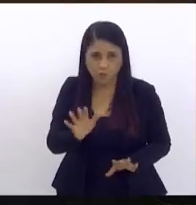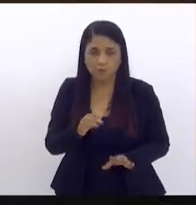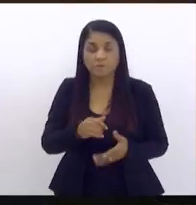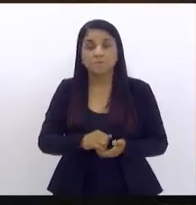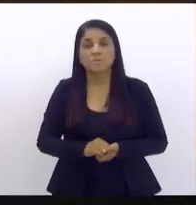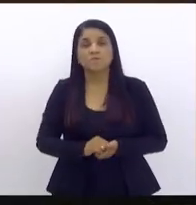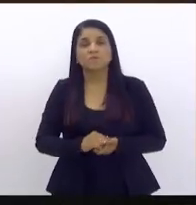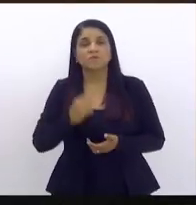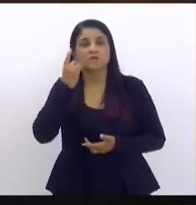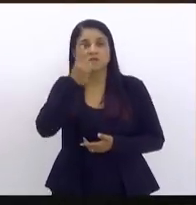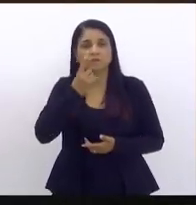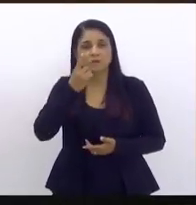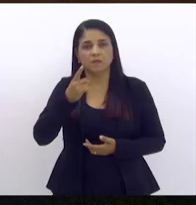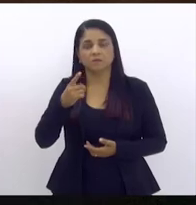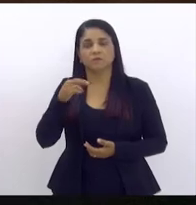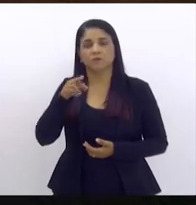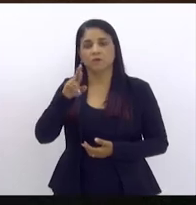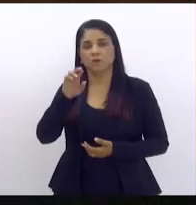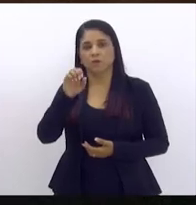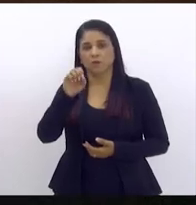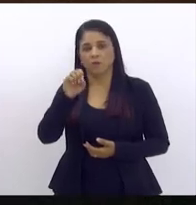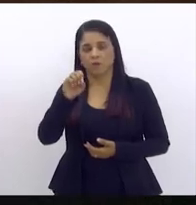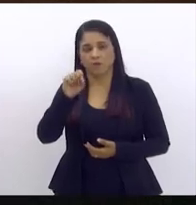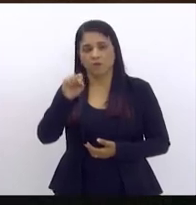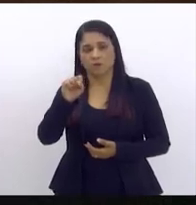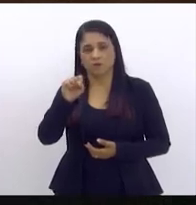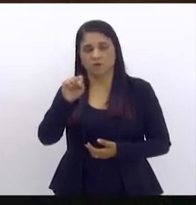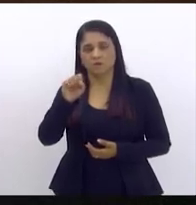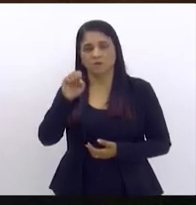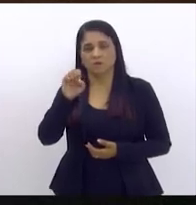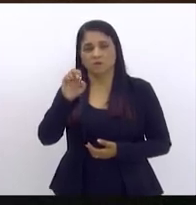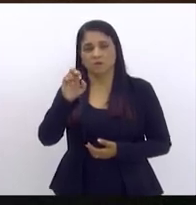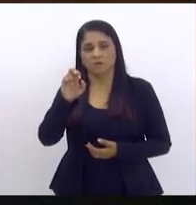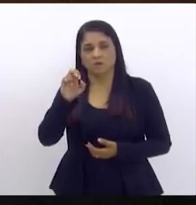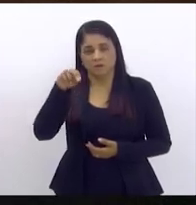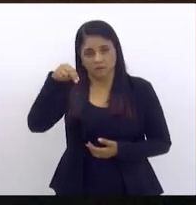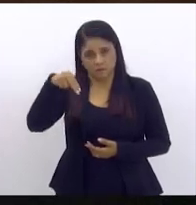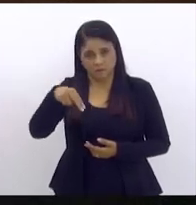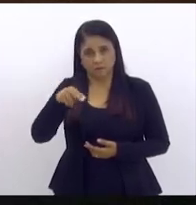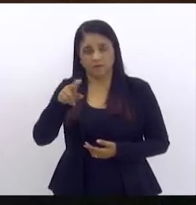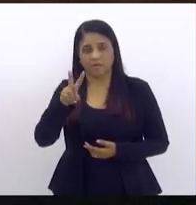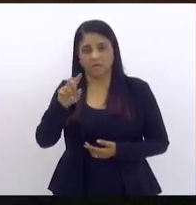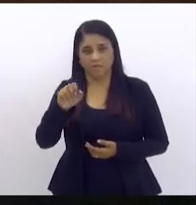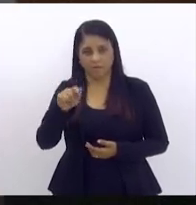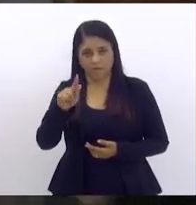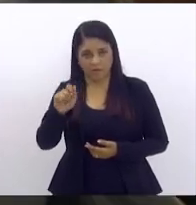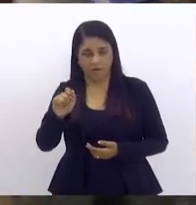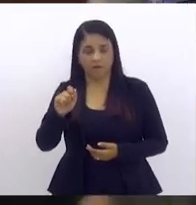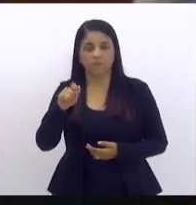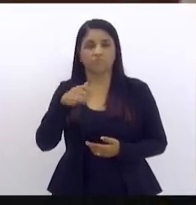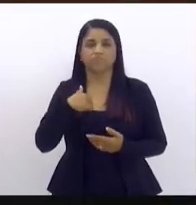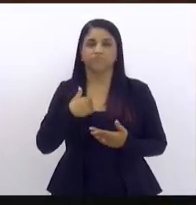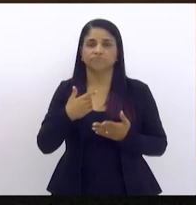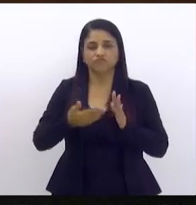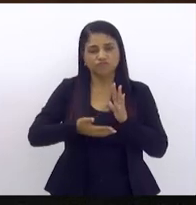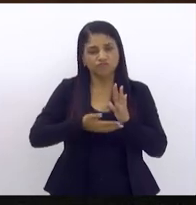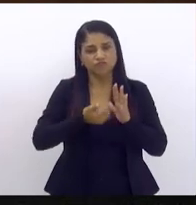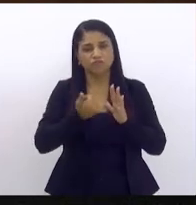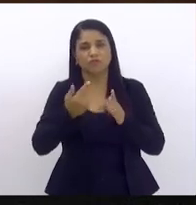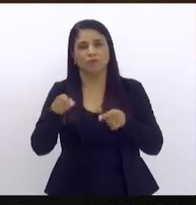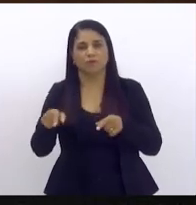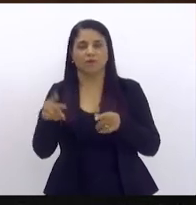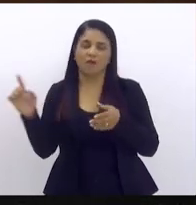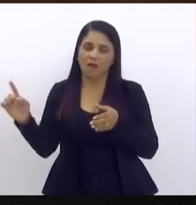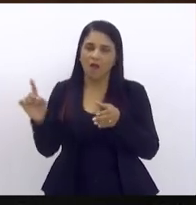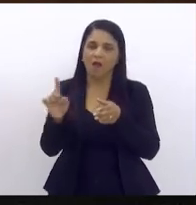deputado Rosenberg Reis, pelo gesto que ele fez, caso a matéria prospere e transforme em lei, estou aqui abrindo a coautoria